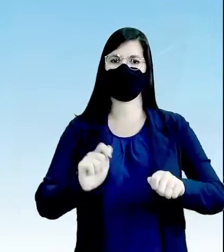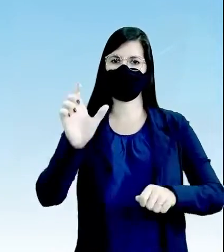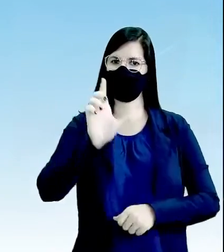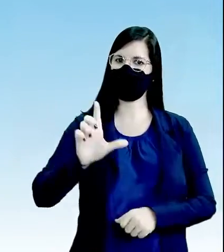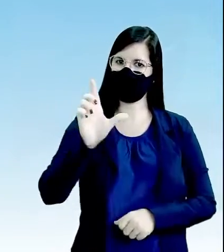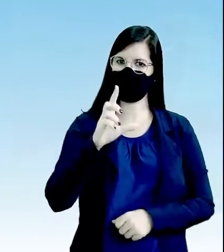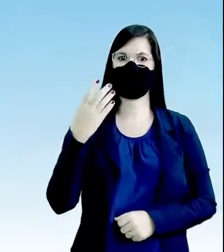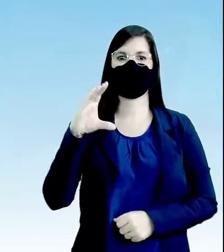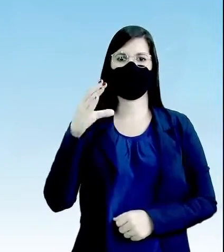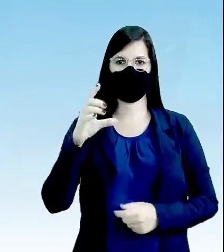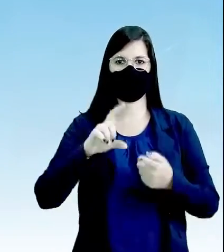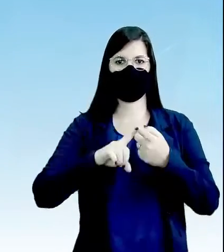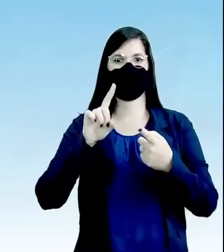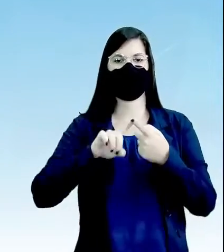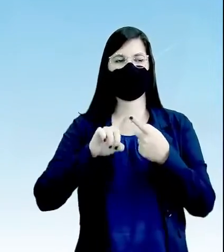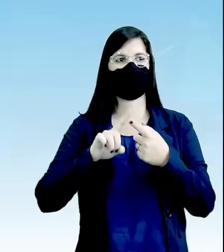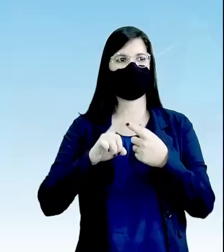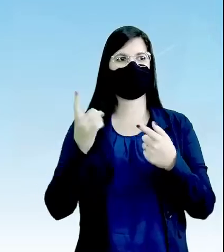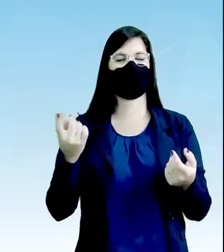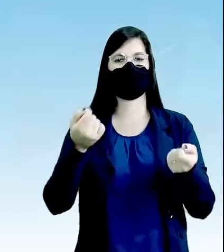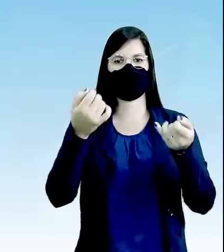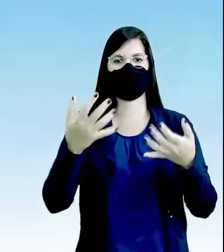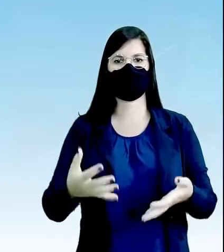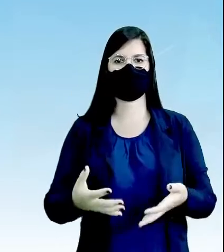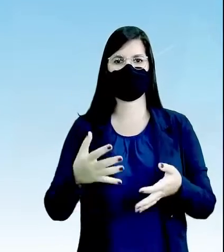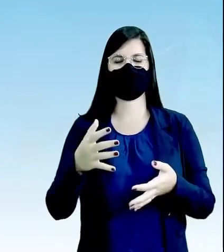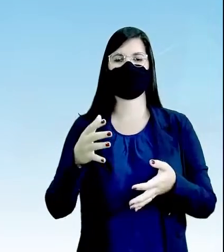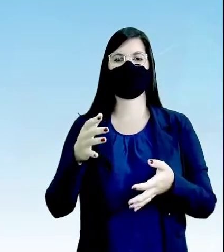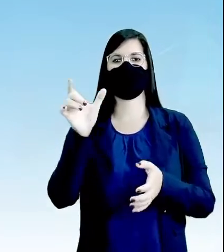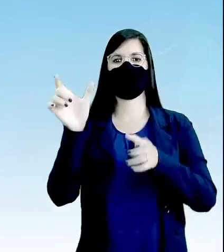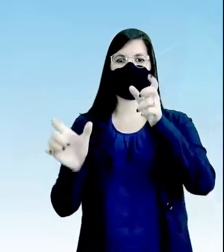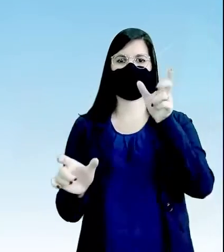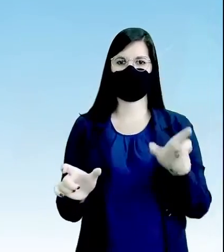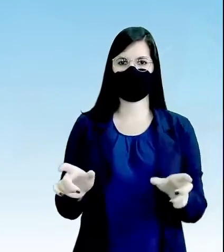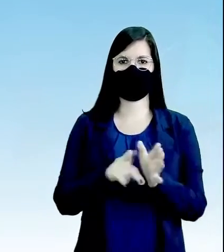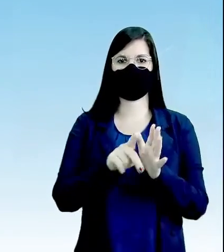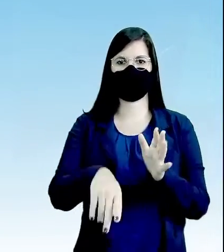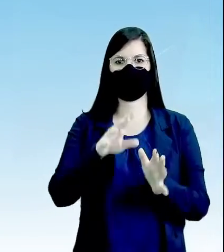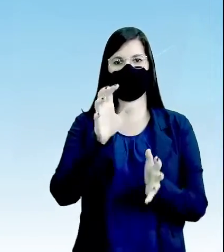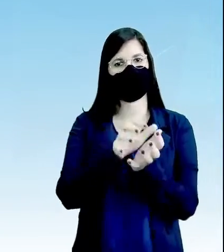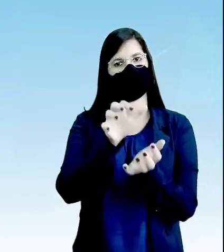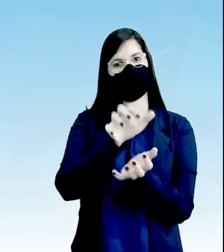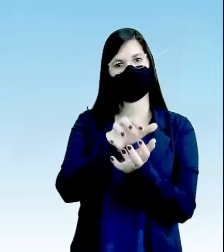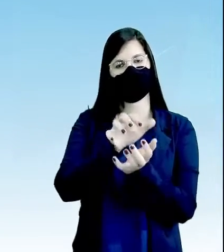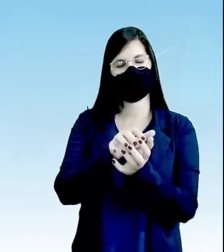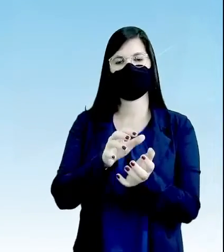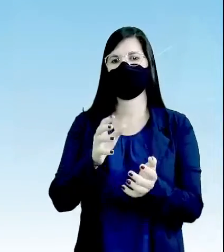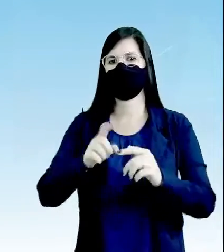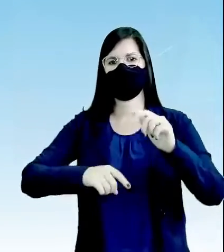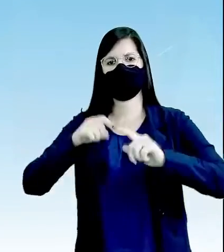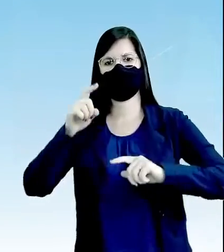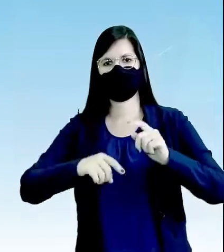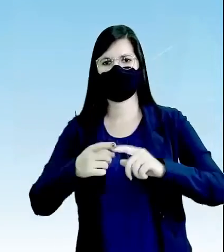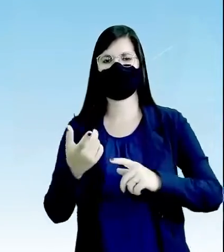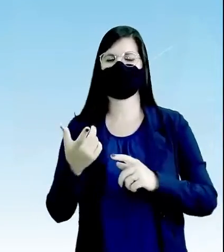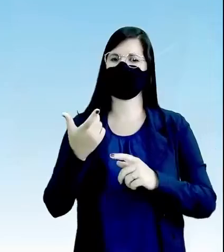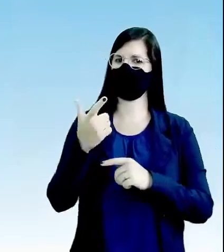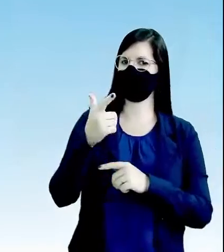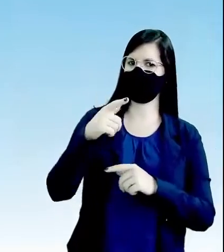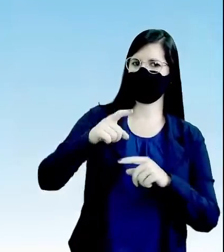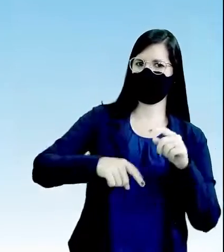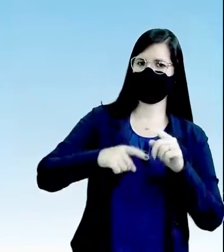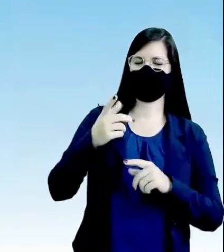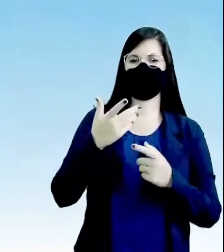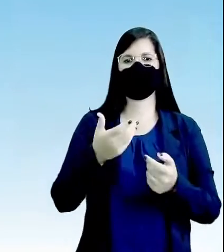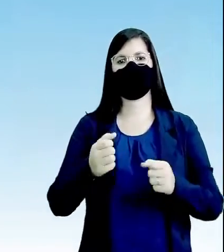científico, professor, certo? Nós falamos sobre personalidades pernambucanas, bens materiais e imateriais,